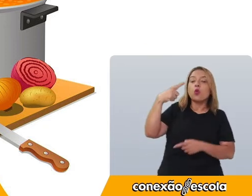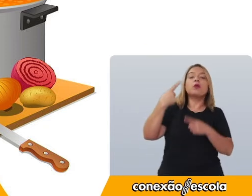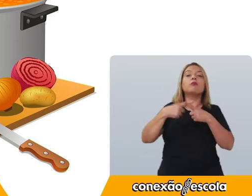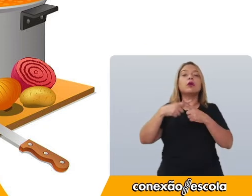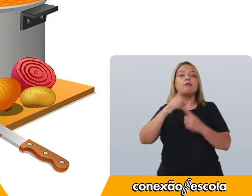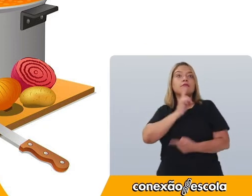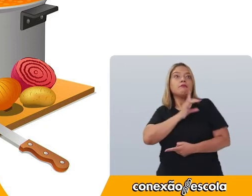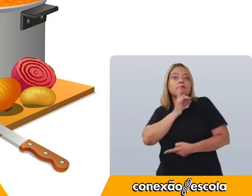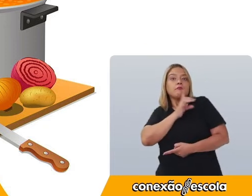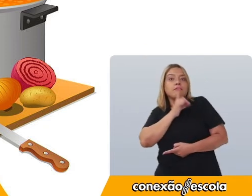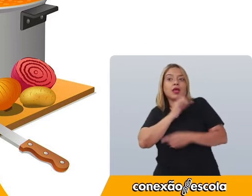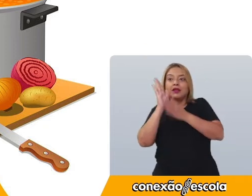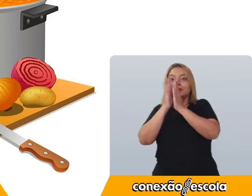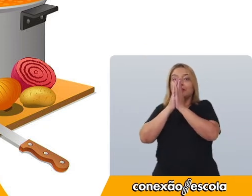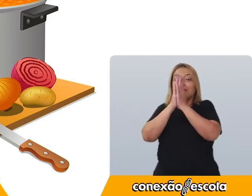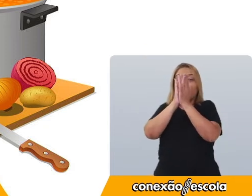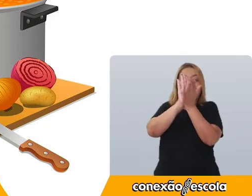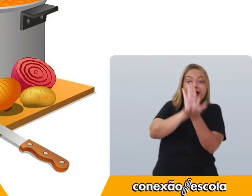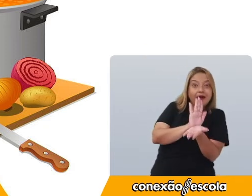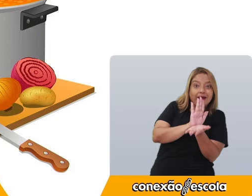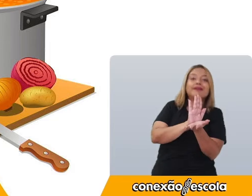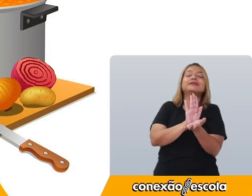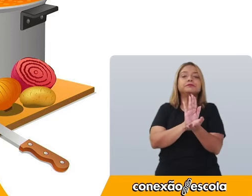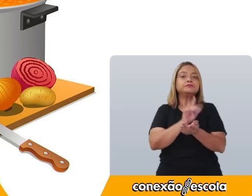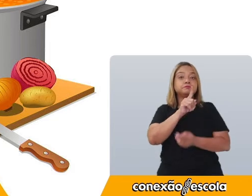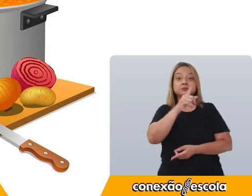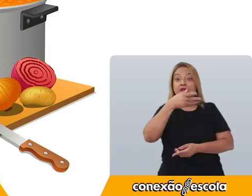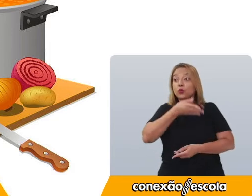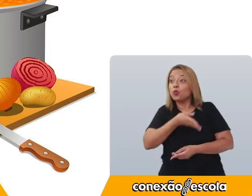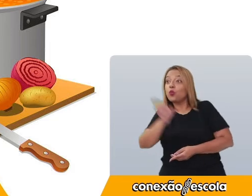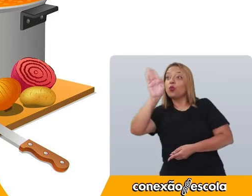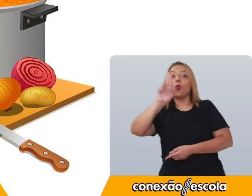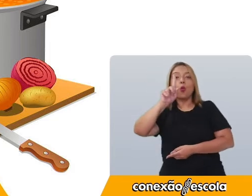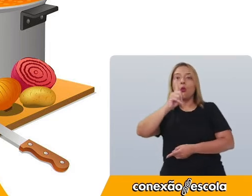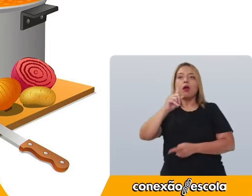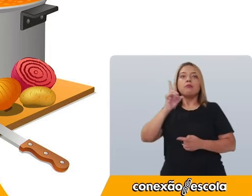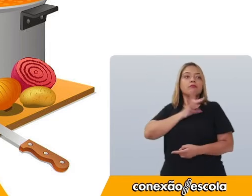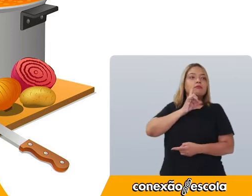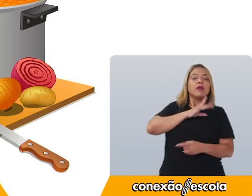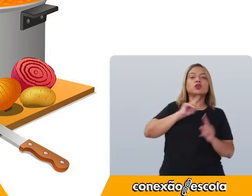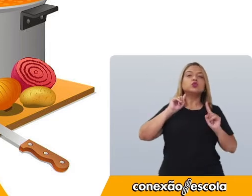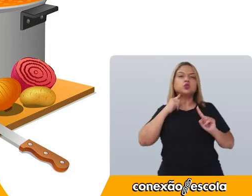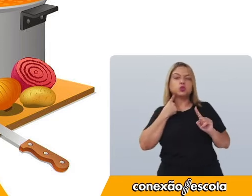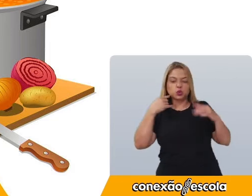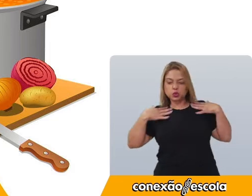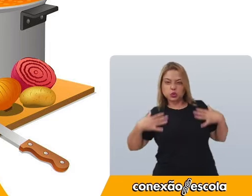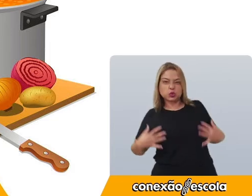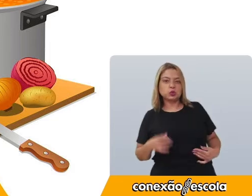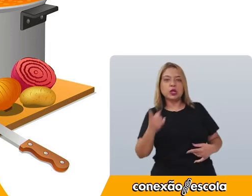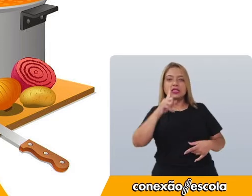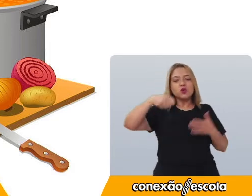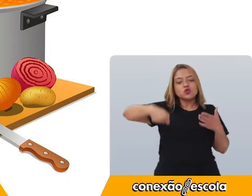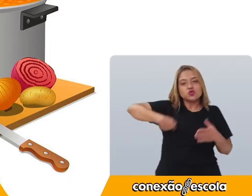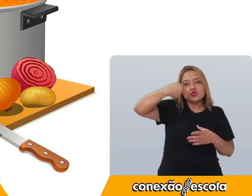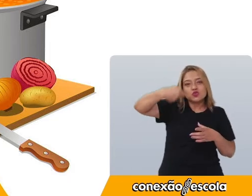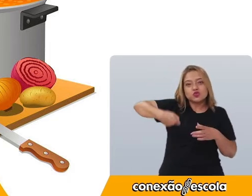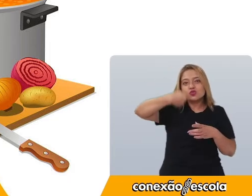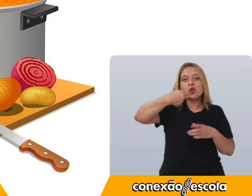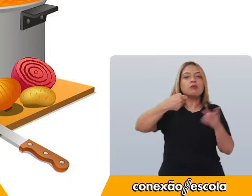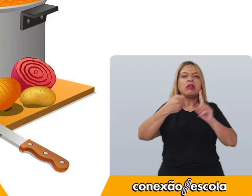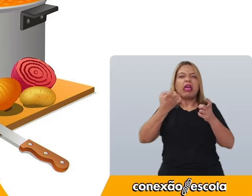tinha medo da sombra. Não ia para fora para não se sujar. Não tomava sopa para